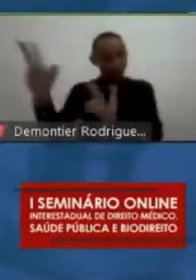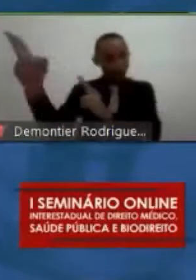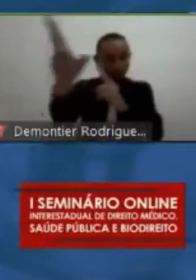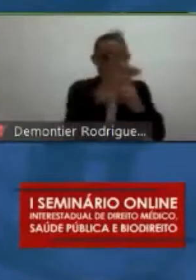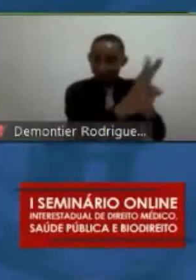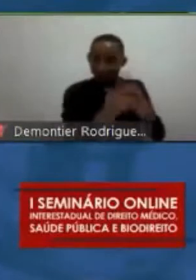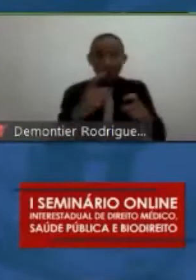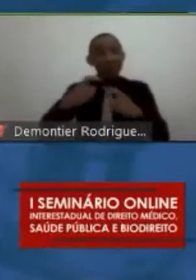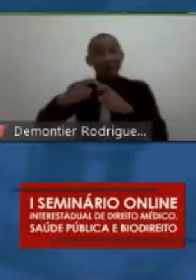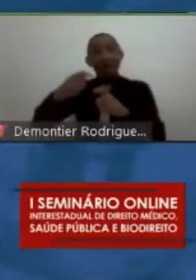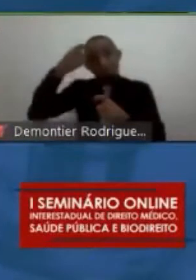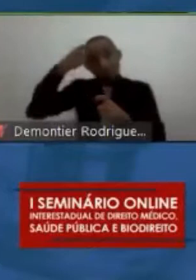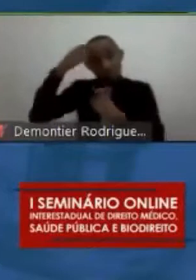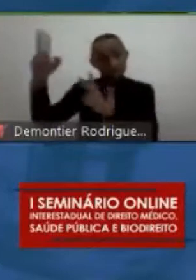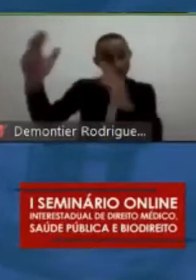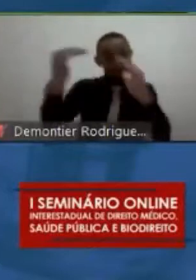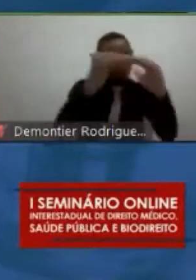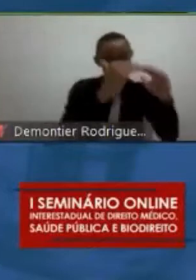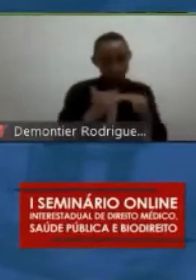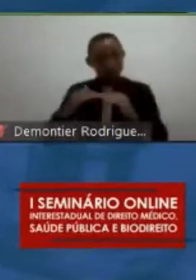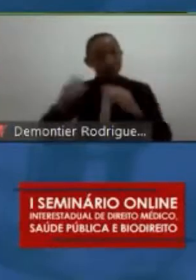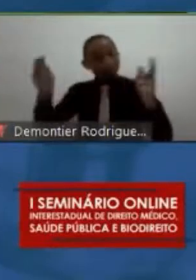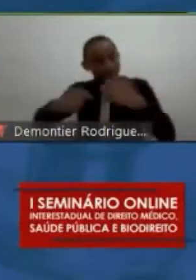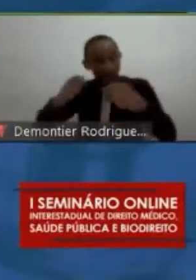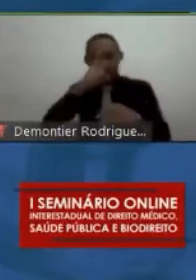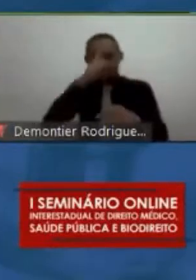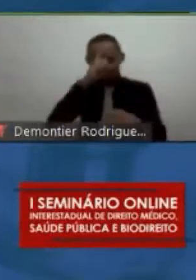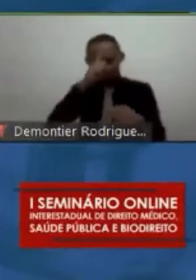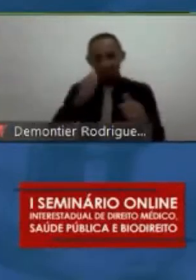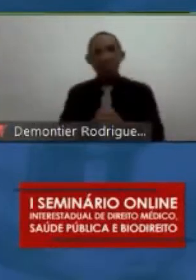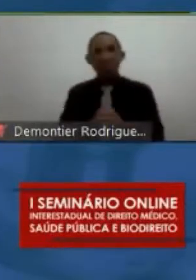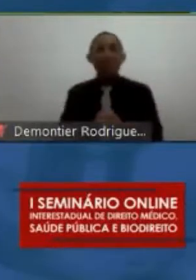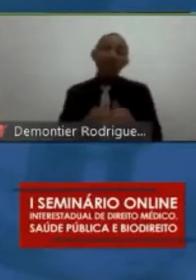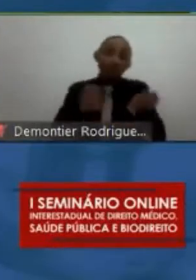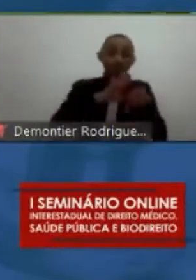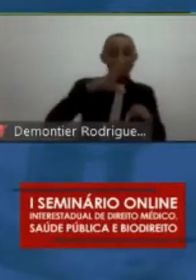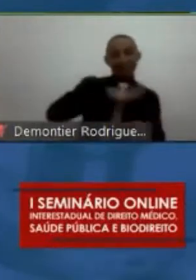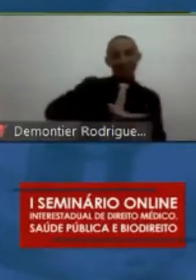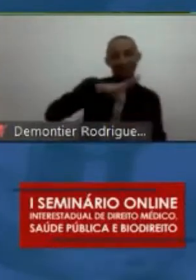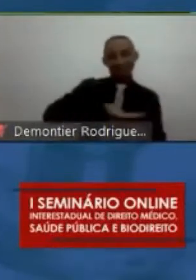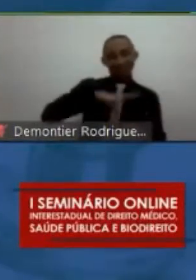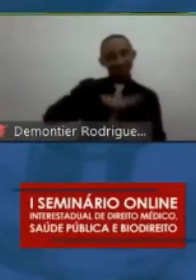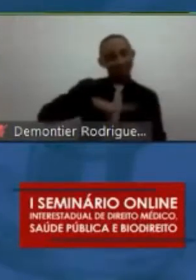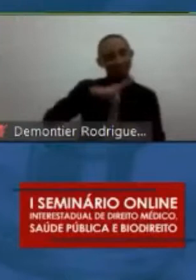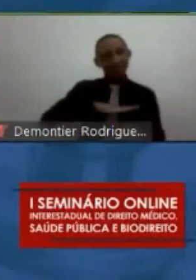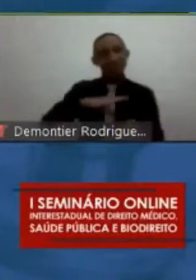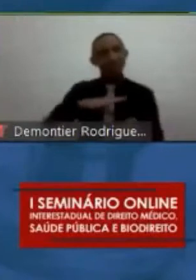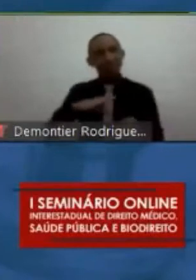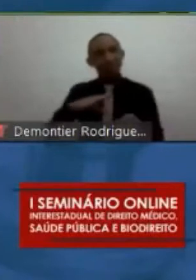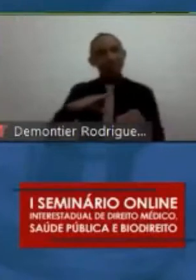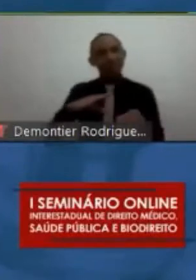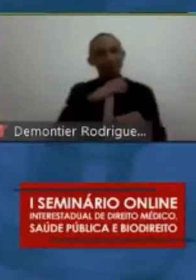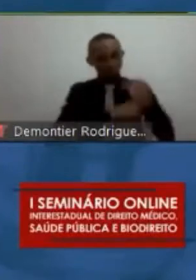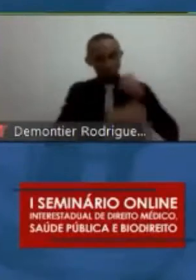entidades médicas e clínicas e hospitalares, como também em Portugal. Foi a questão de 2 anos,